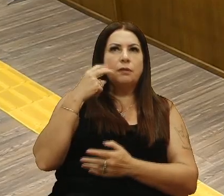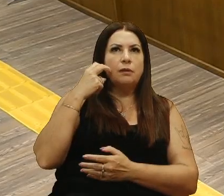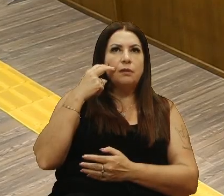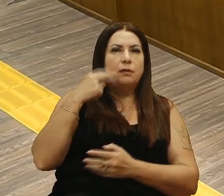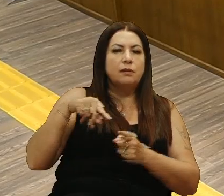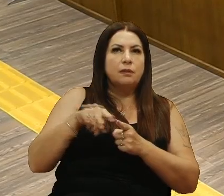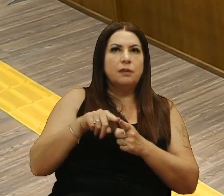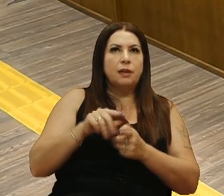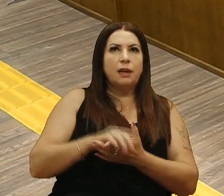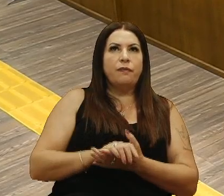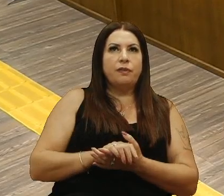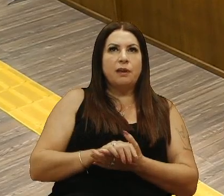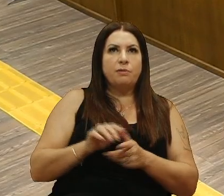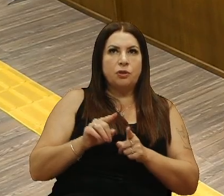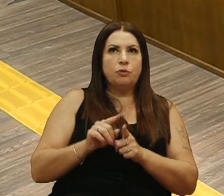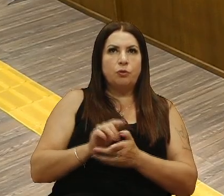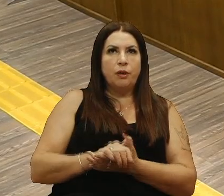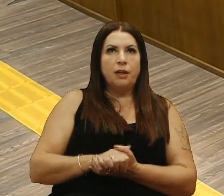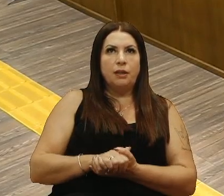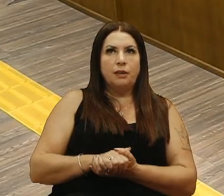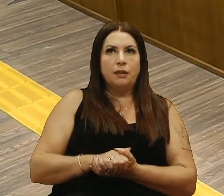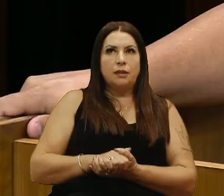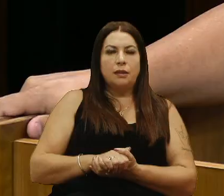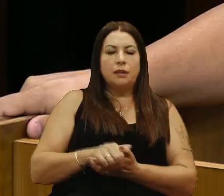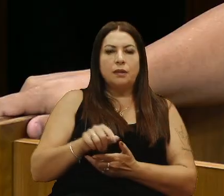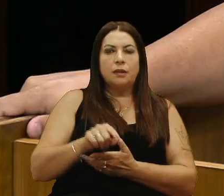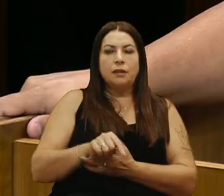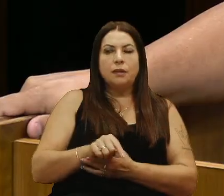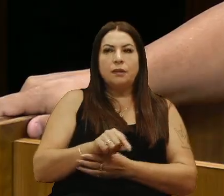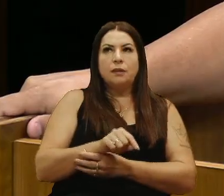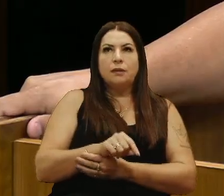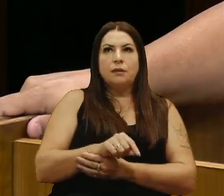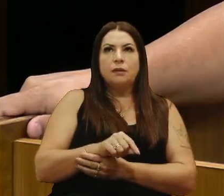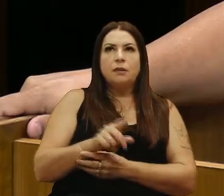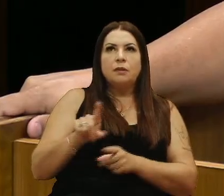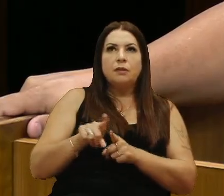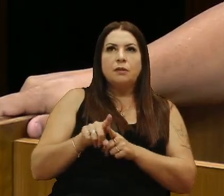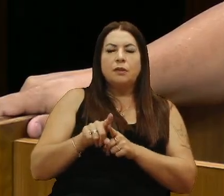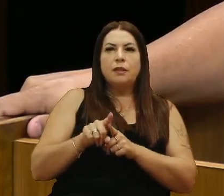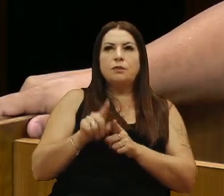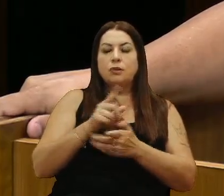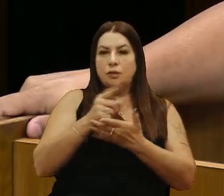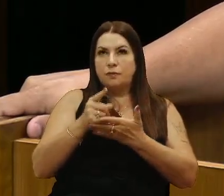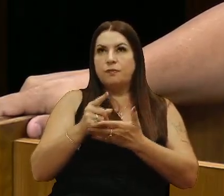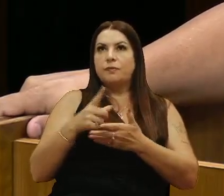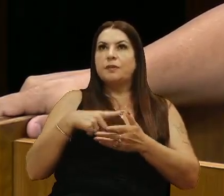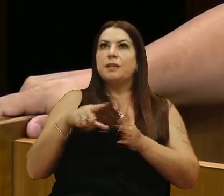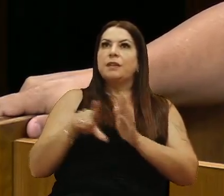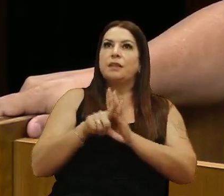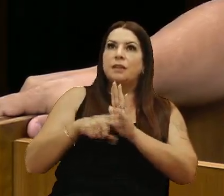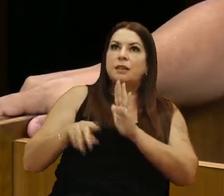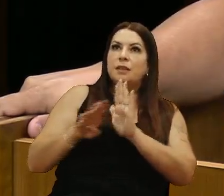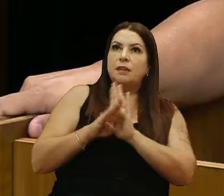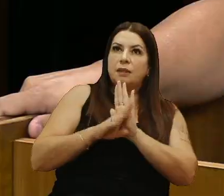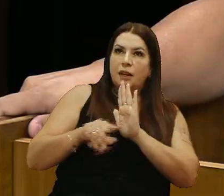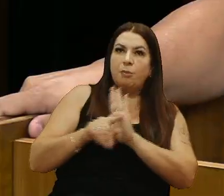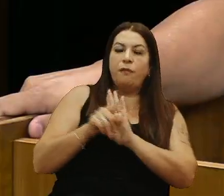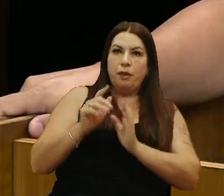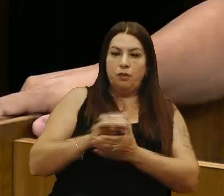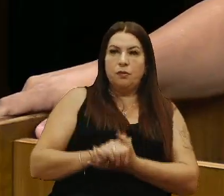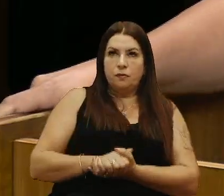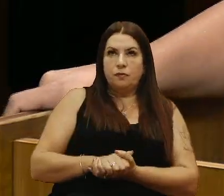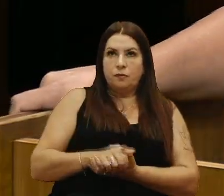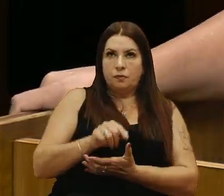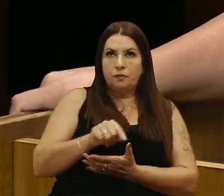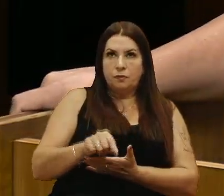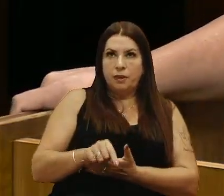tratado os meus colegas, meus pares vereadores, todos da mesma forma. Na minha gestão não tinha benefício para ninguém. Na minha